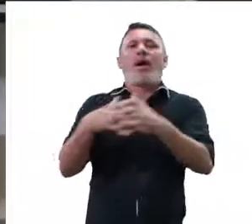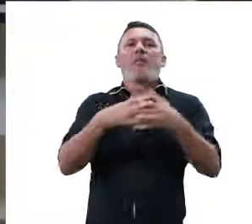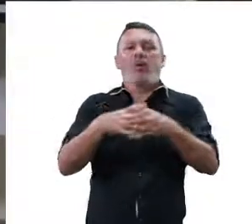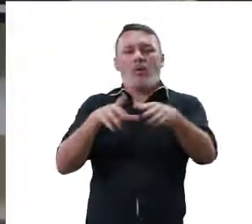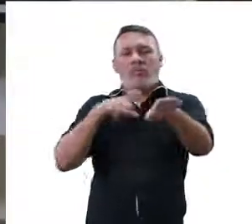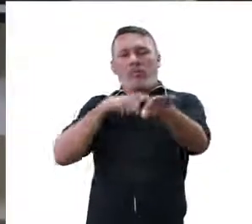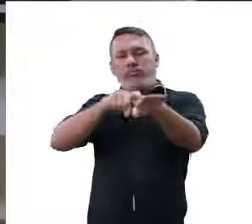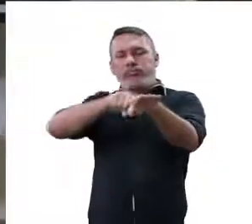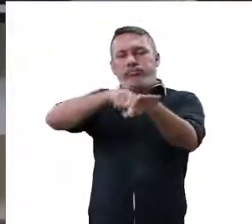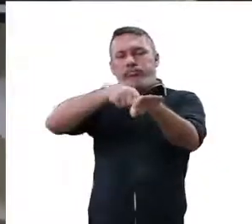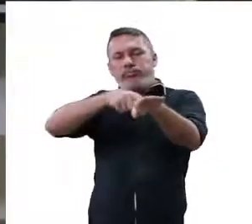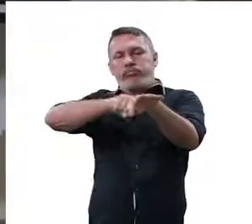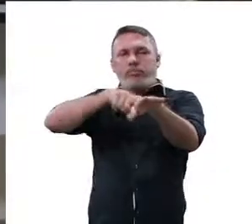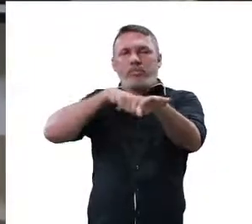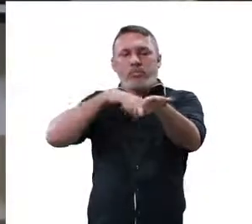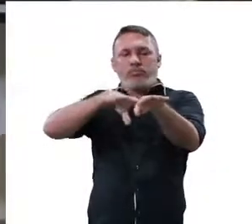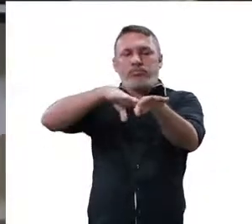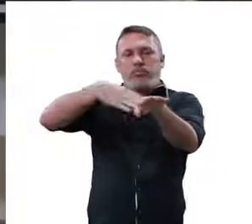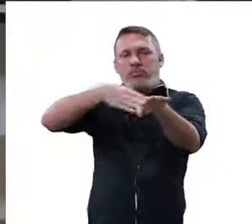carroceria,